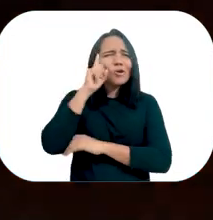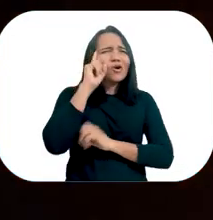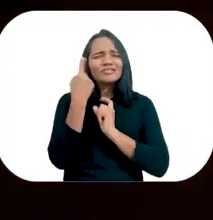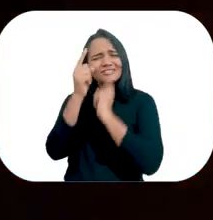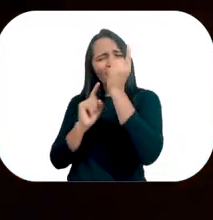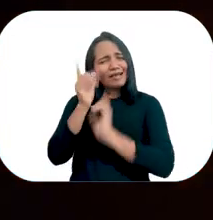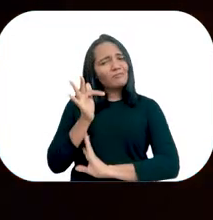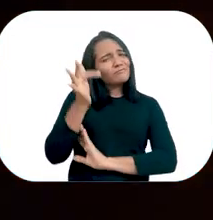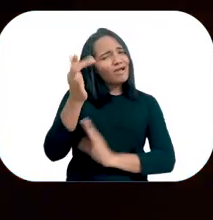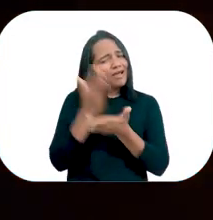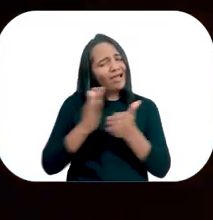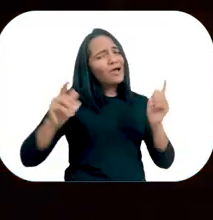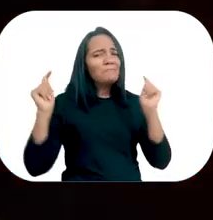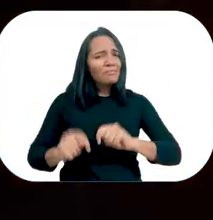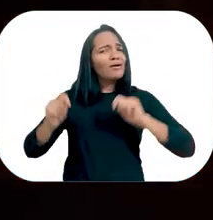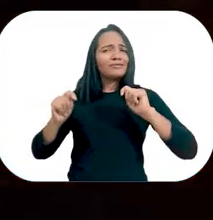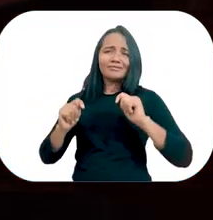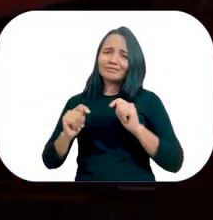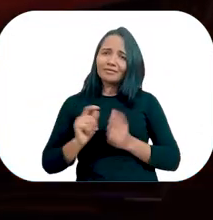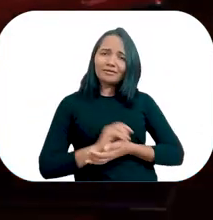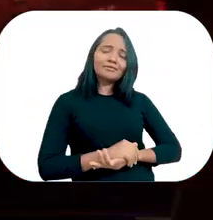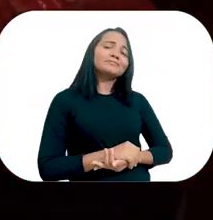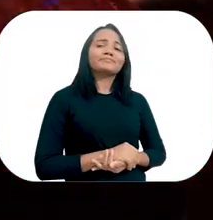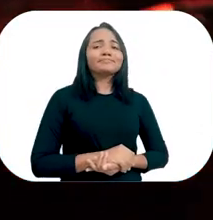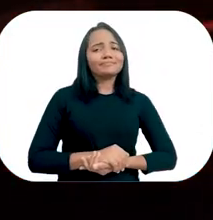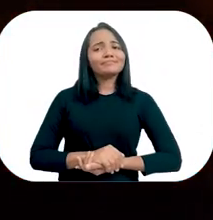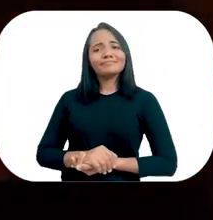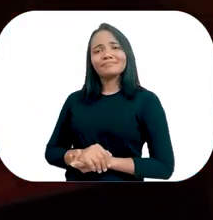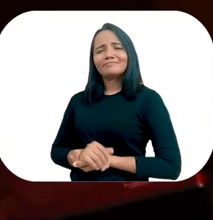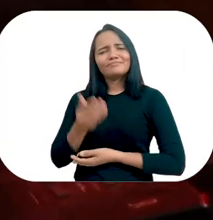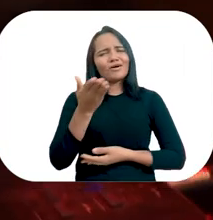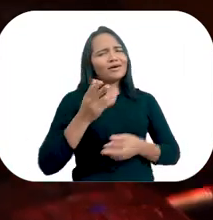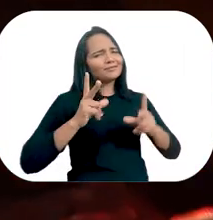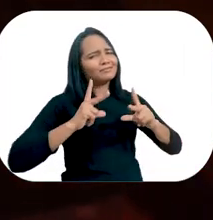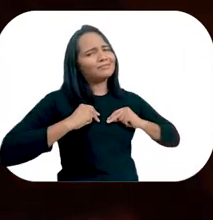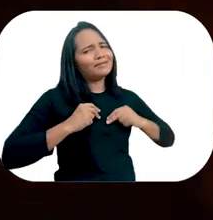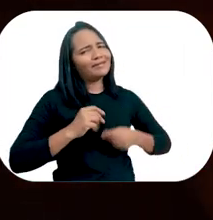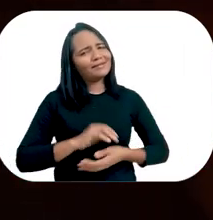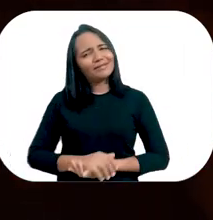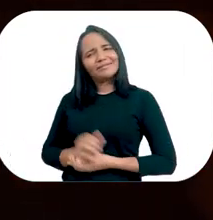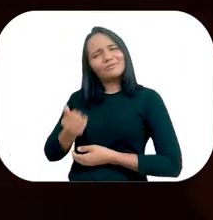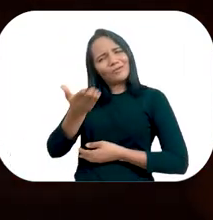seu Zé, se acabarem o teu carnaval. Você merece.